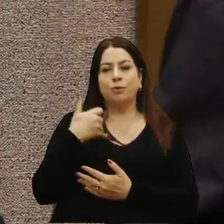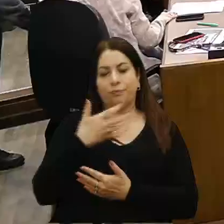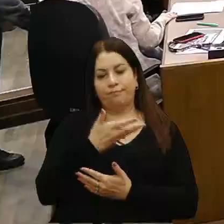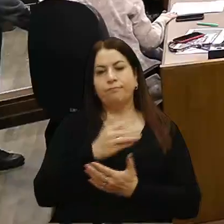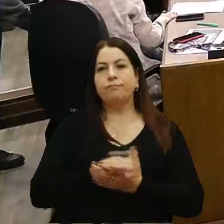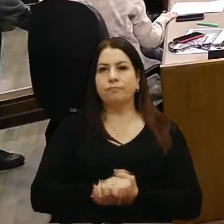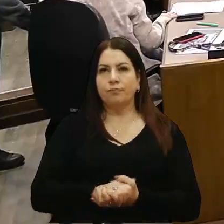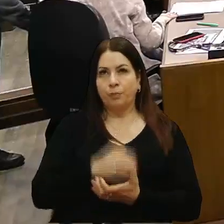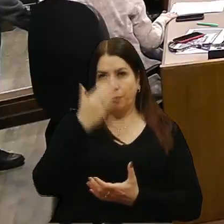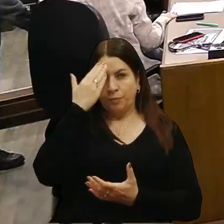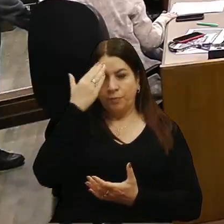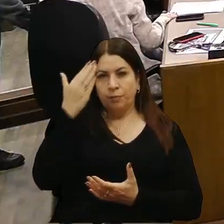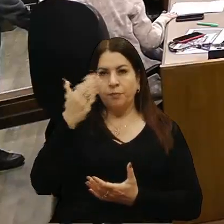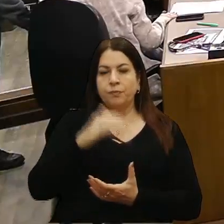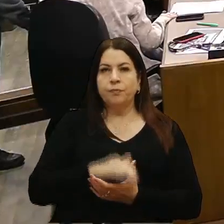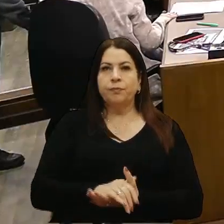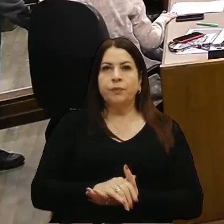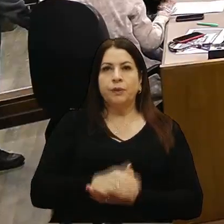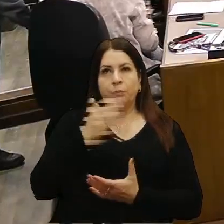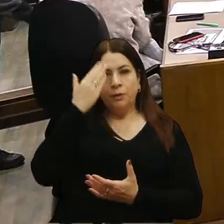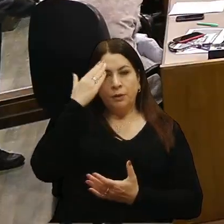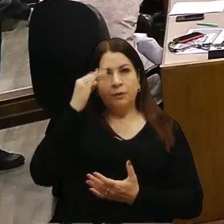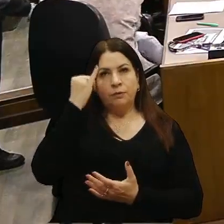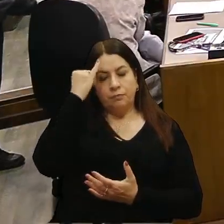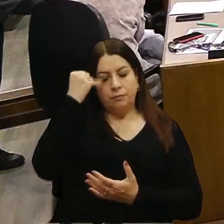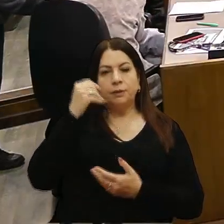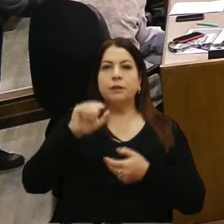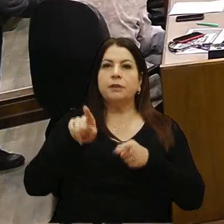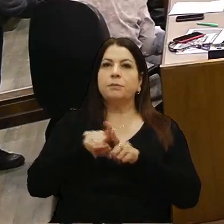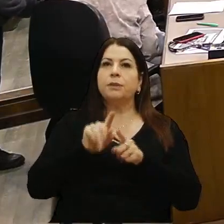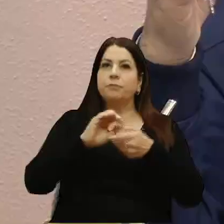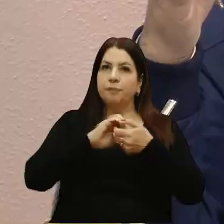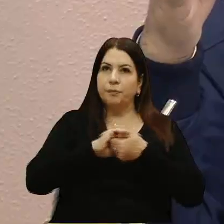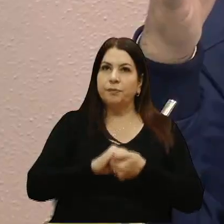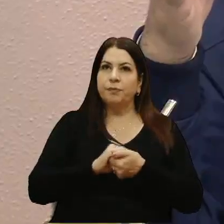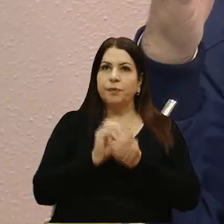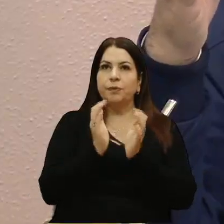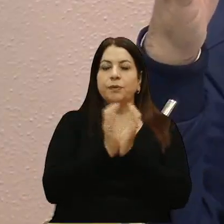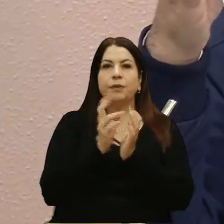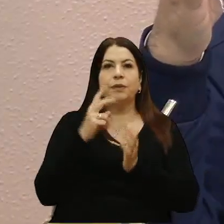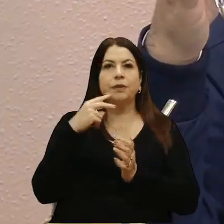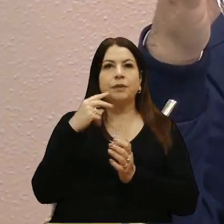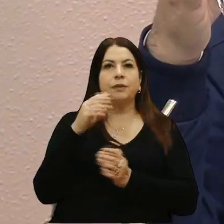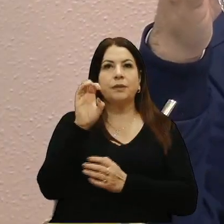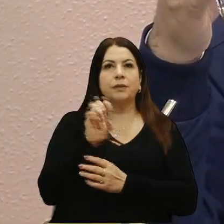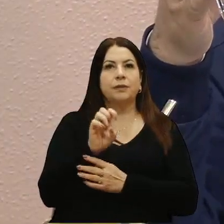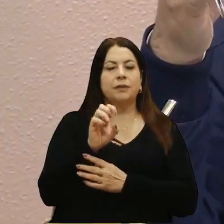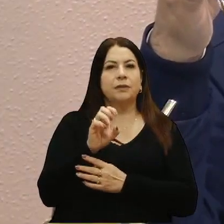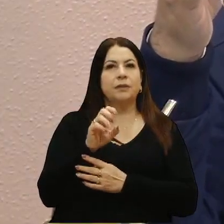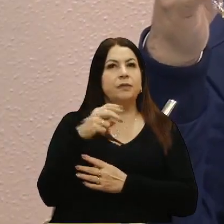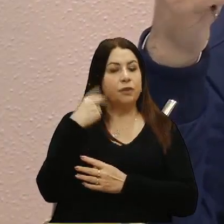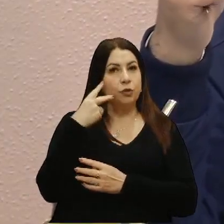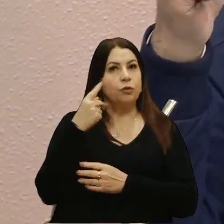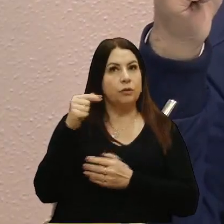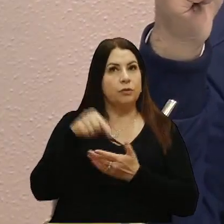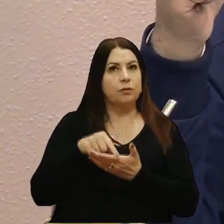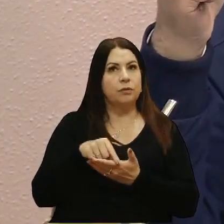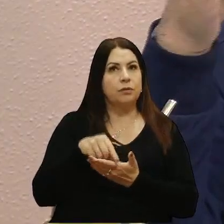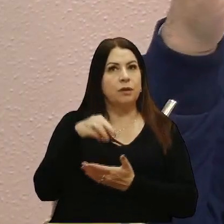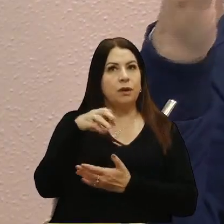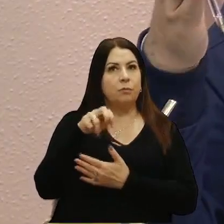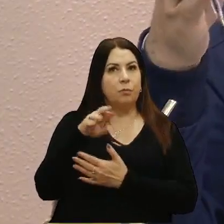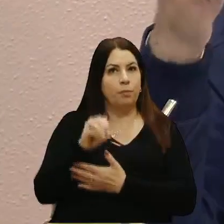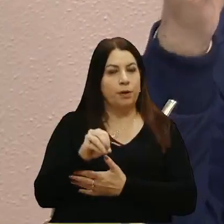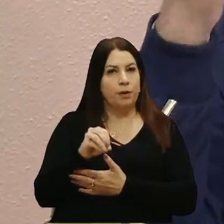presidente. Obrigado, vereador D'Ambrosio. Quero saudar também colega vereador que já assumiu aqui, Mauro